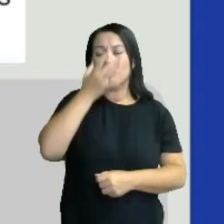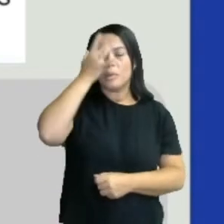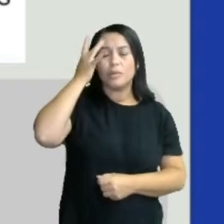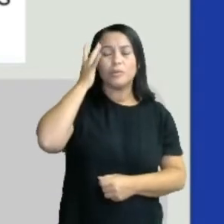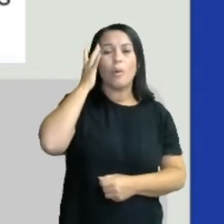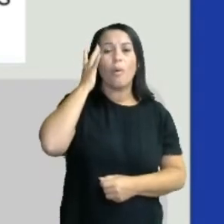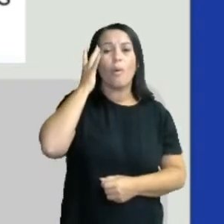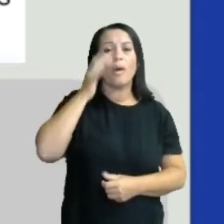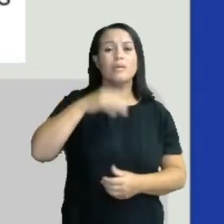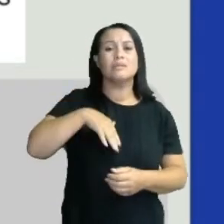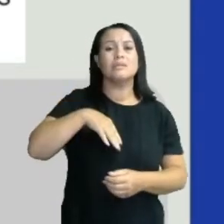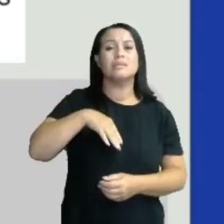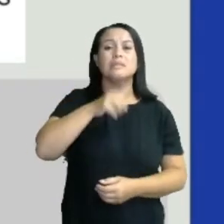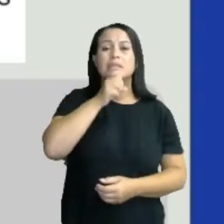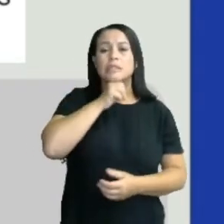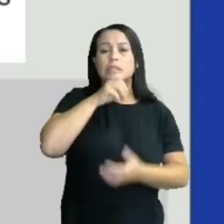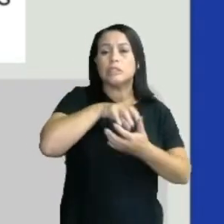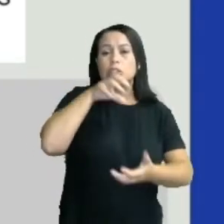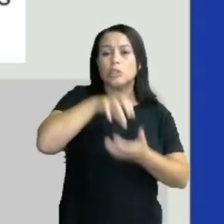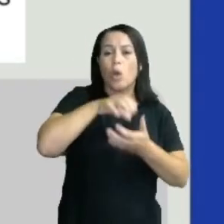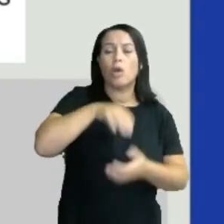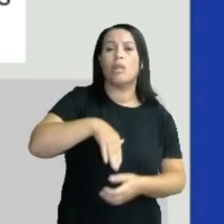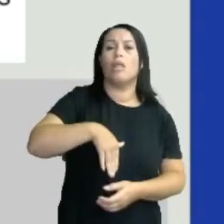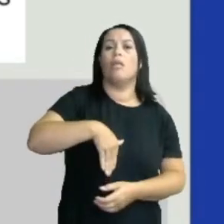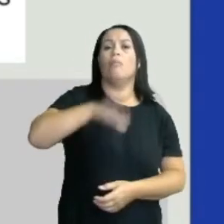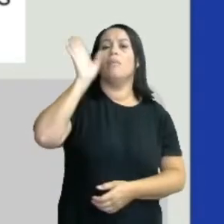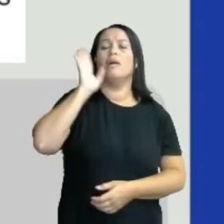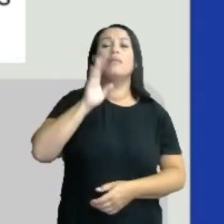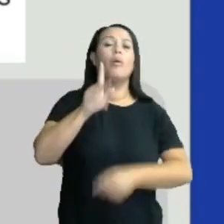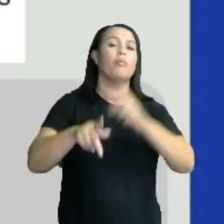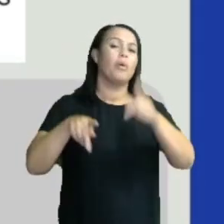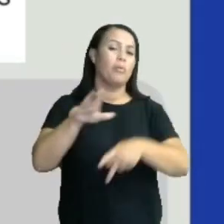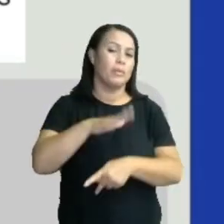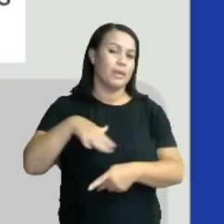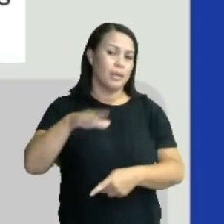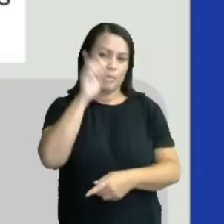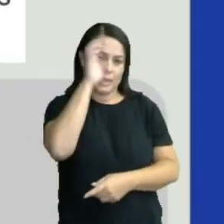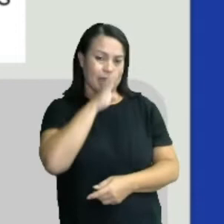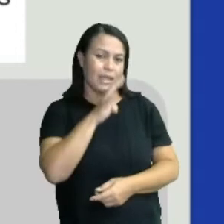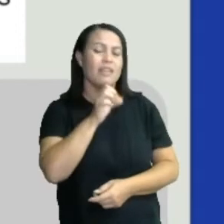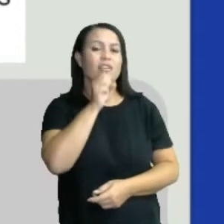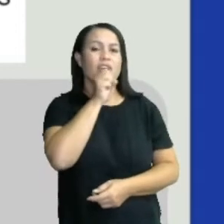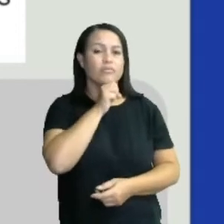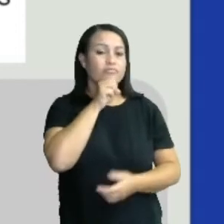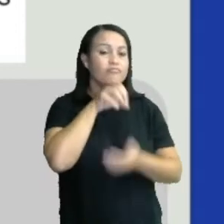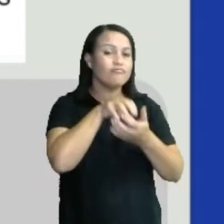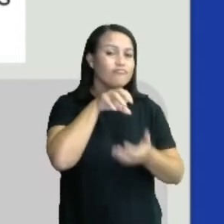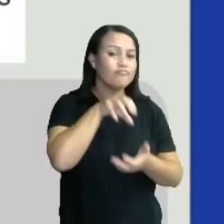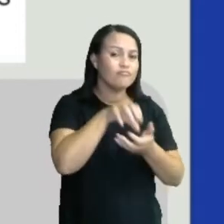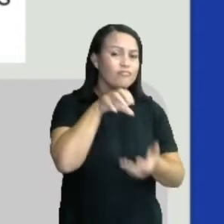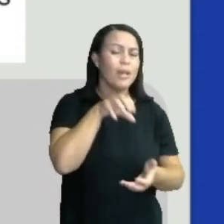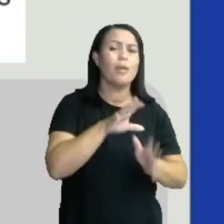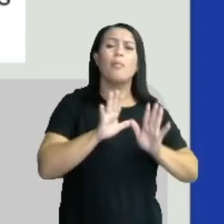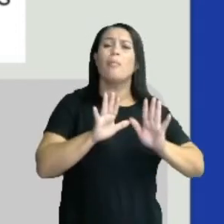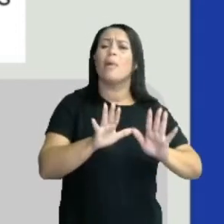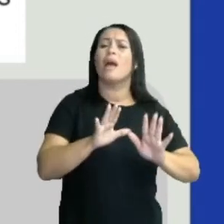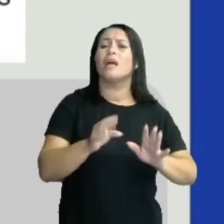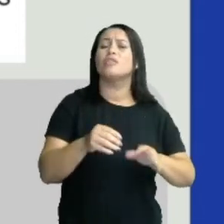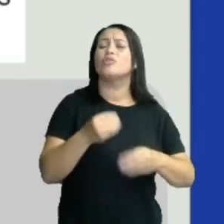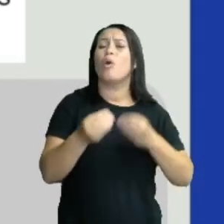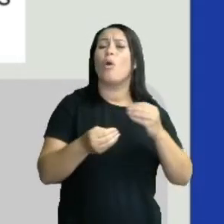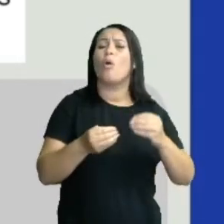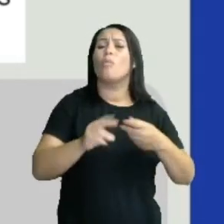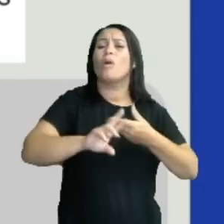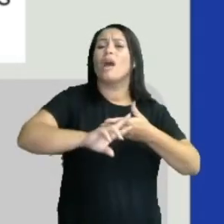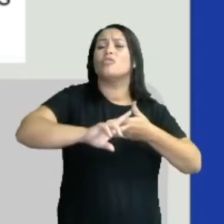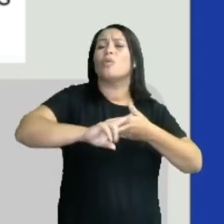aumentando. Isso significa, portanto, que a população brasileira está envelhecendo. Mas quais são as consequências